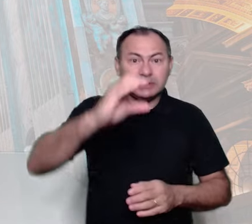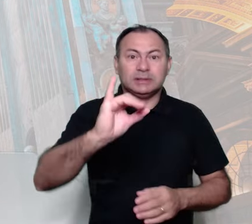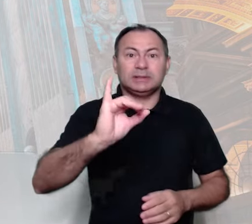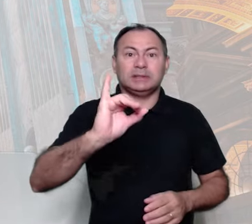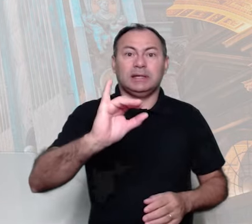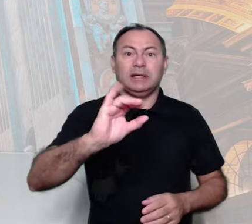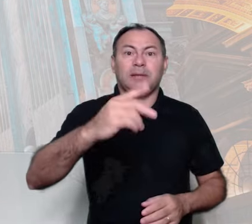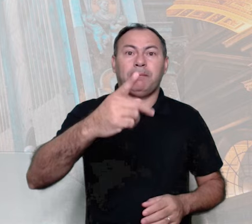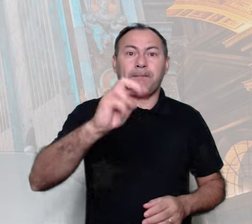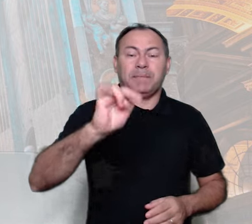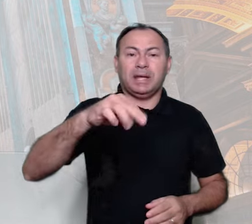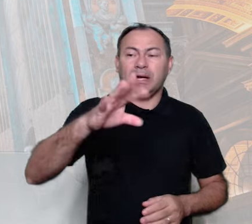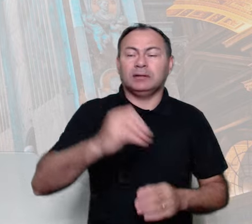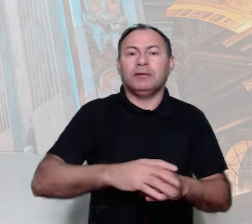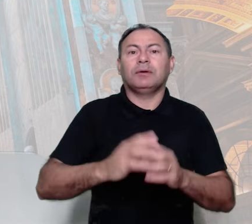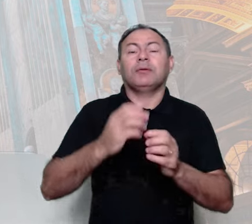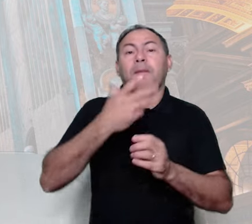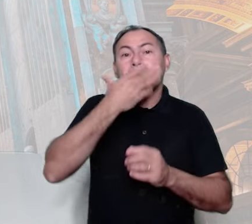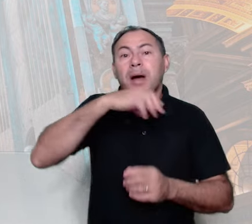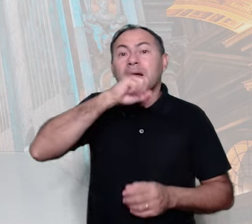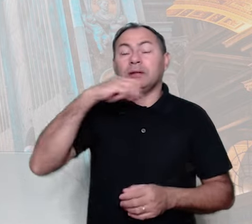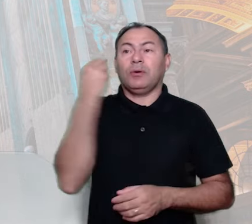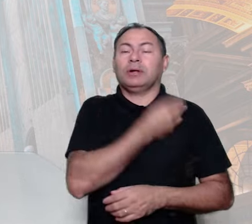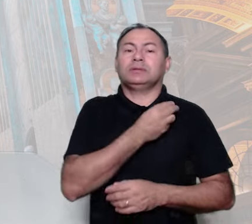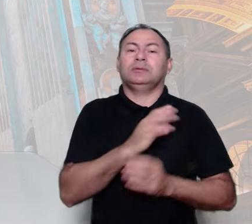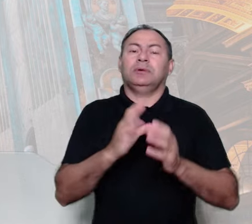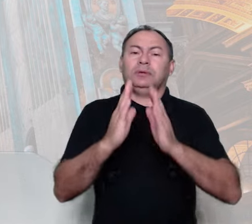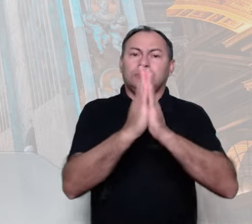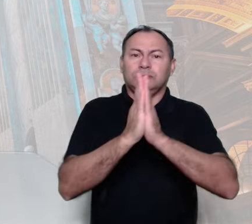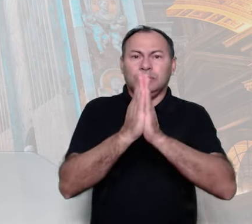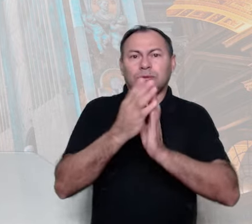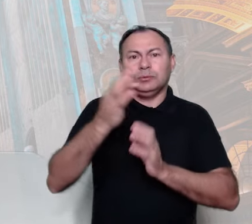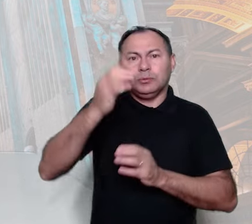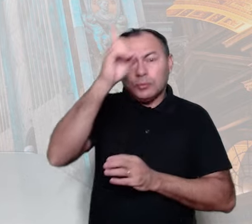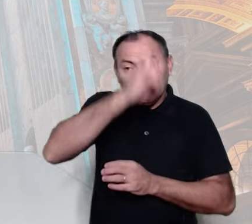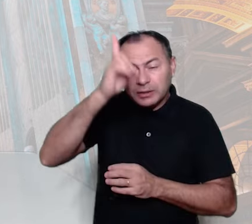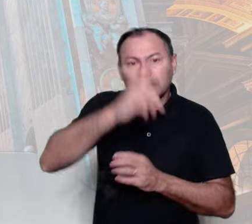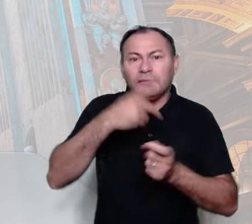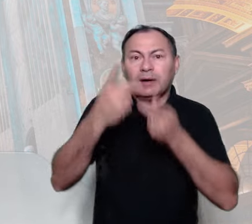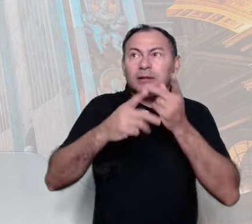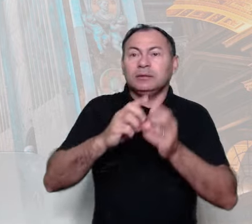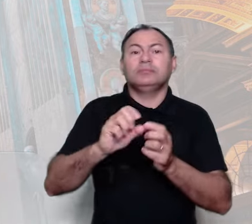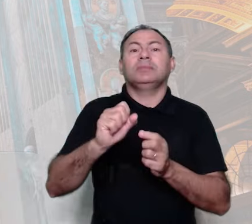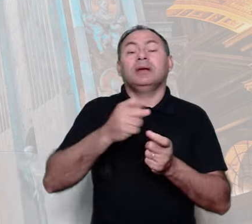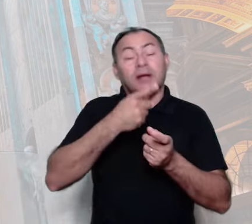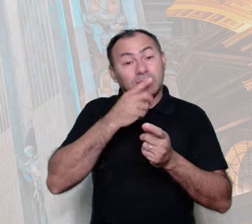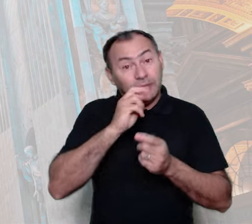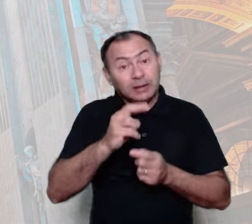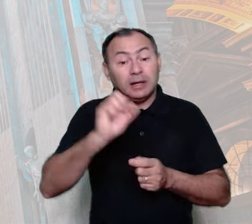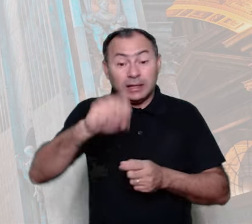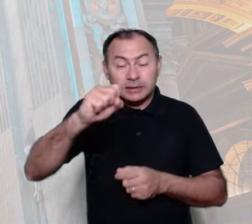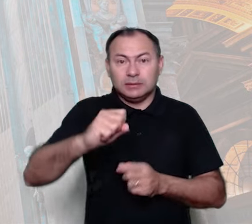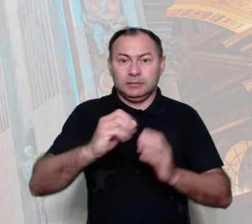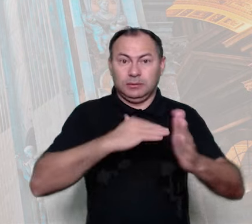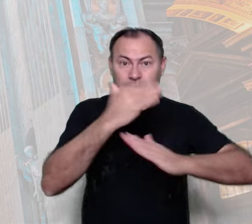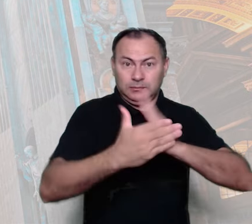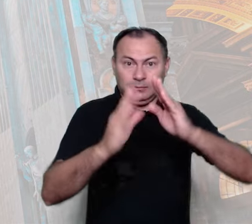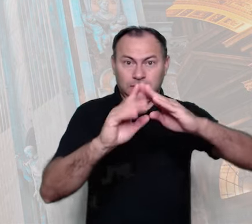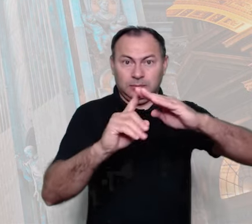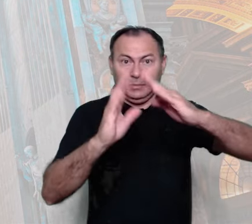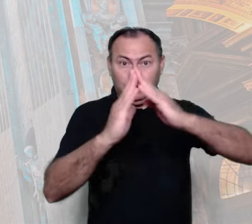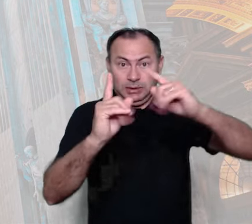comenta o Pai Nosso sobre a oração dominical, a oração do Senhor. E o Conselho diz assim, a Igreja toda